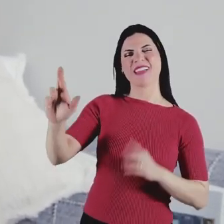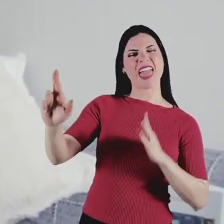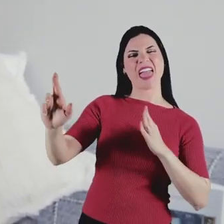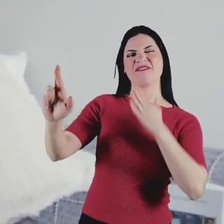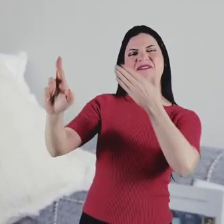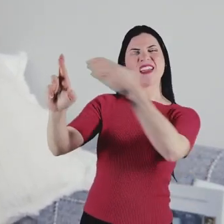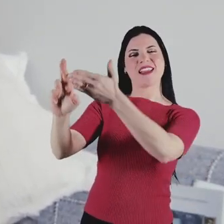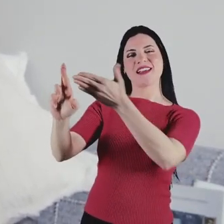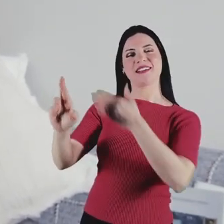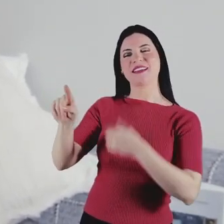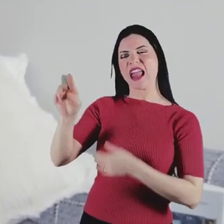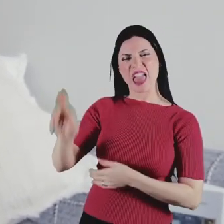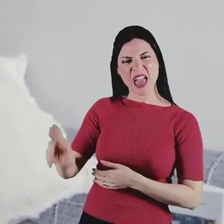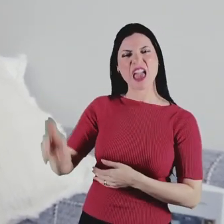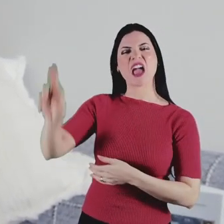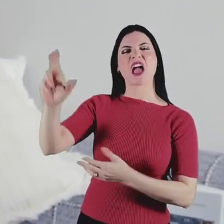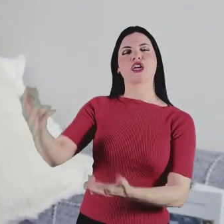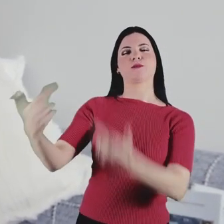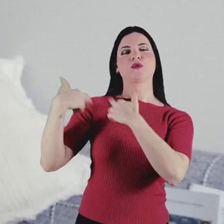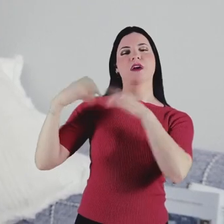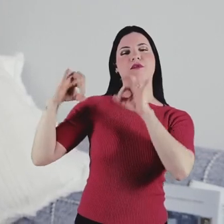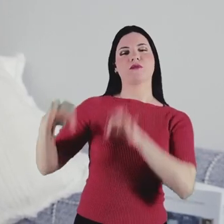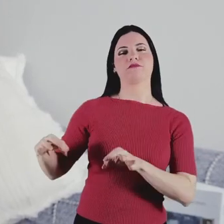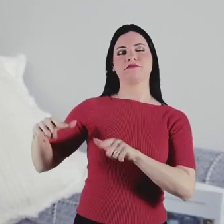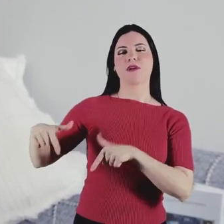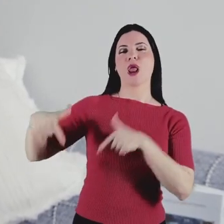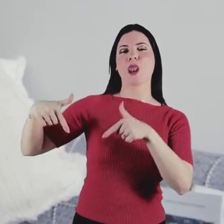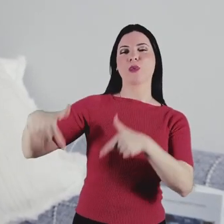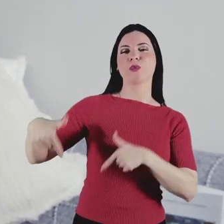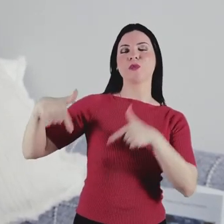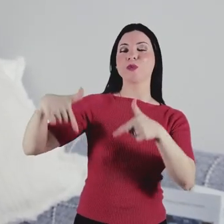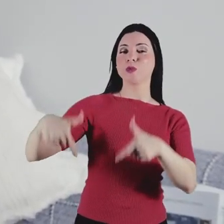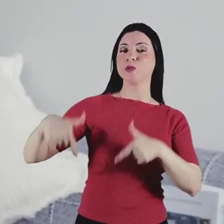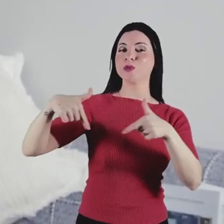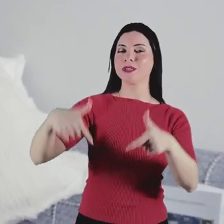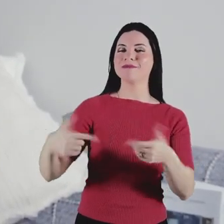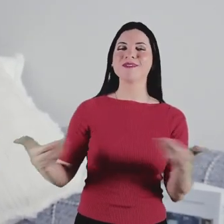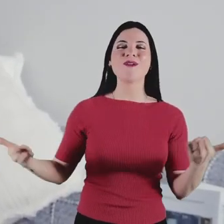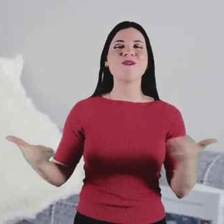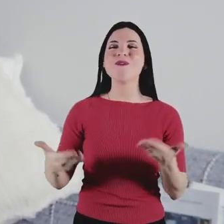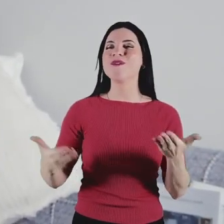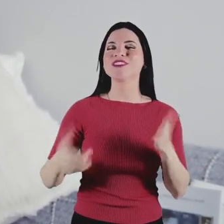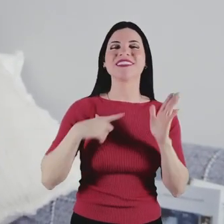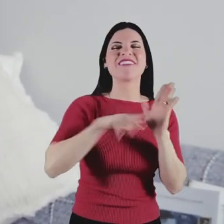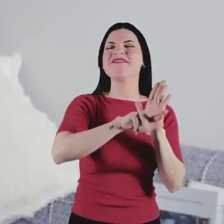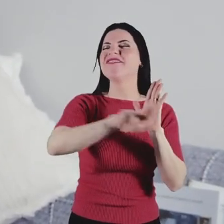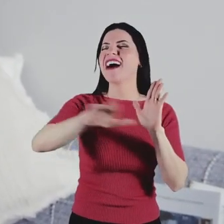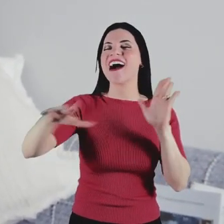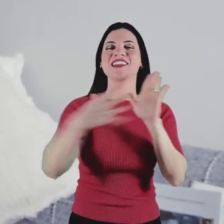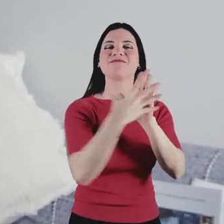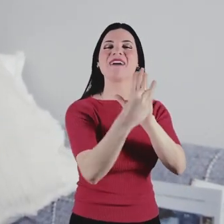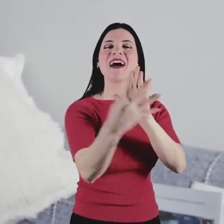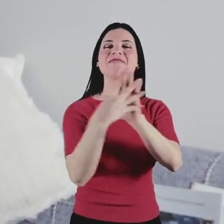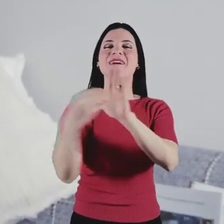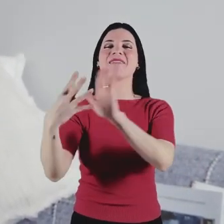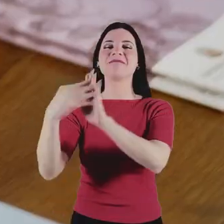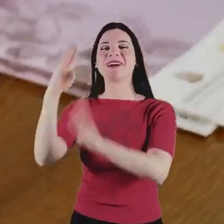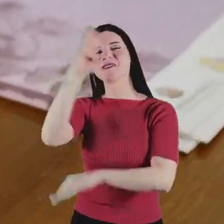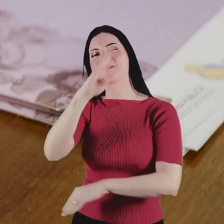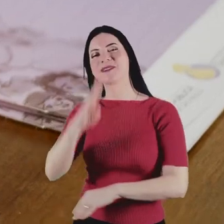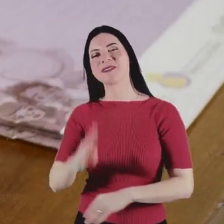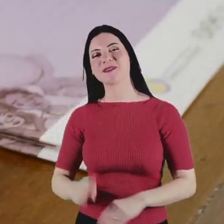é responsável por essa luta. E hoje temos centenas de Laudelina no